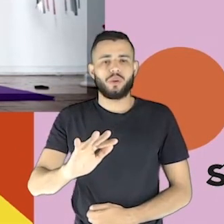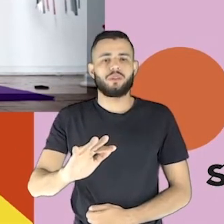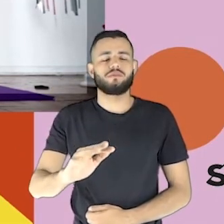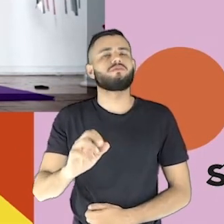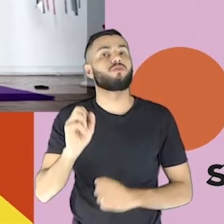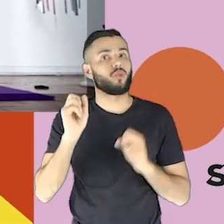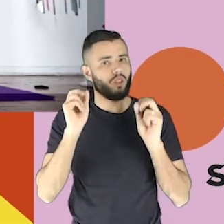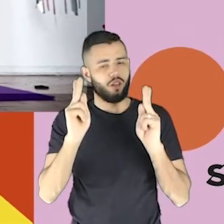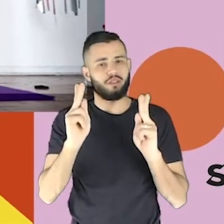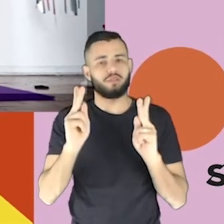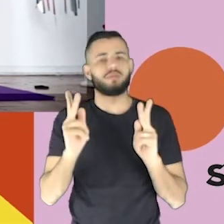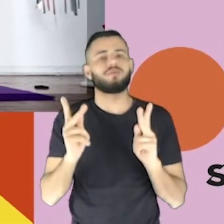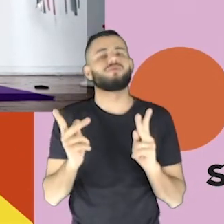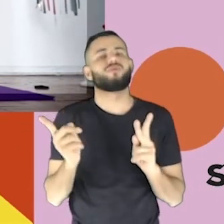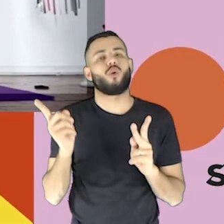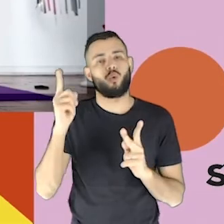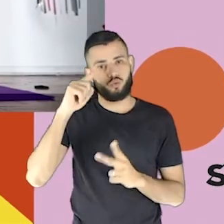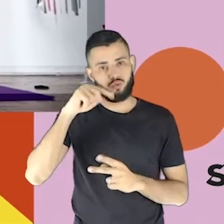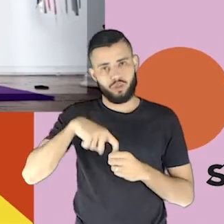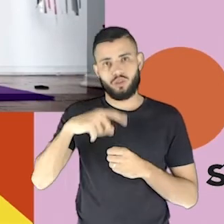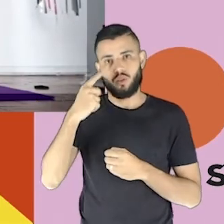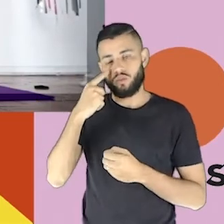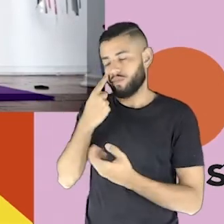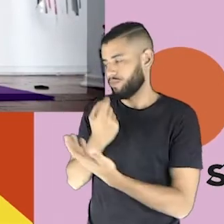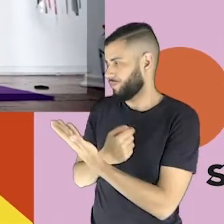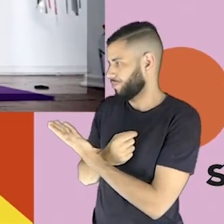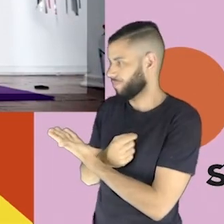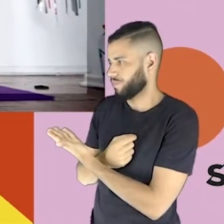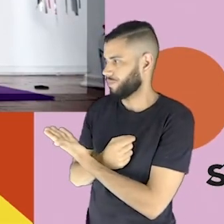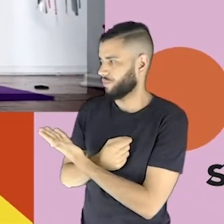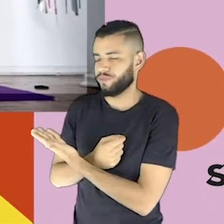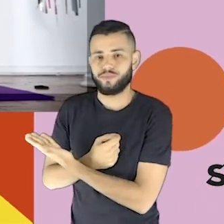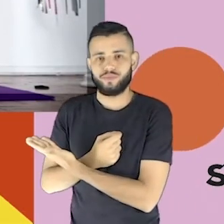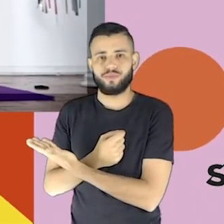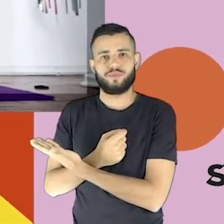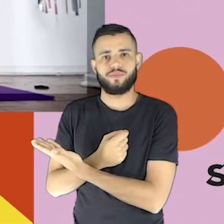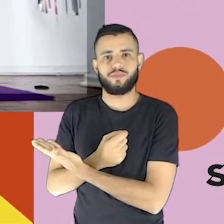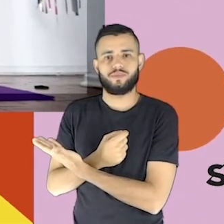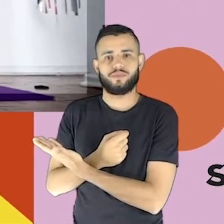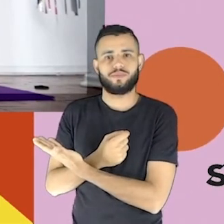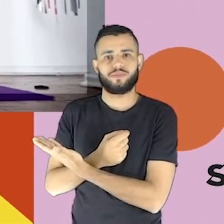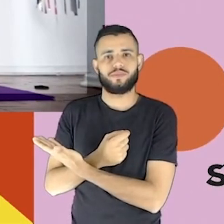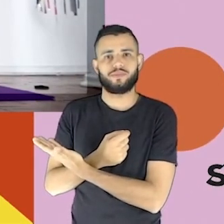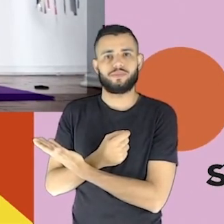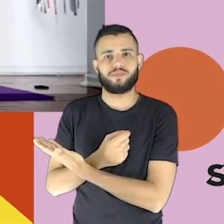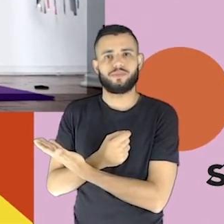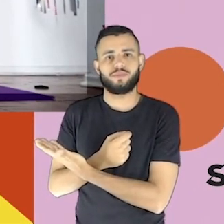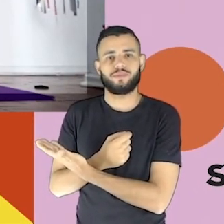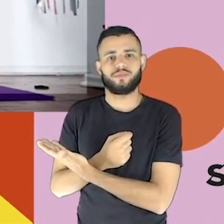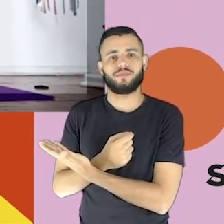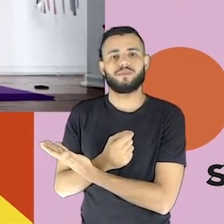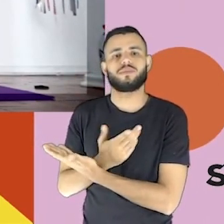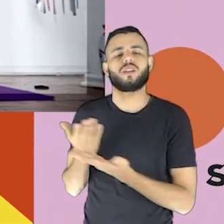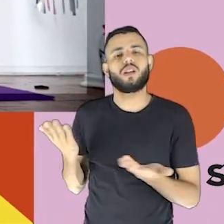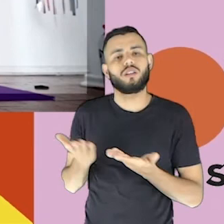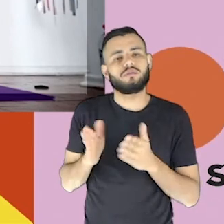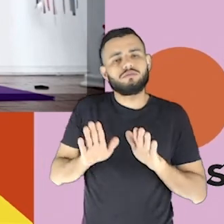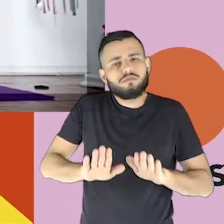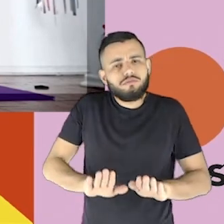Muito bem, volta o braço esquerdo, para quem tirou a perna esquerda do chão, volta pro